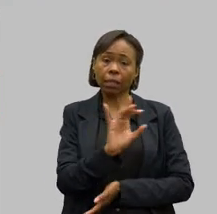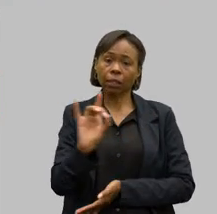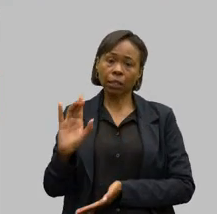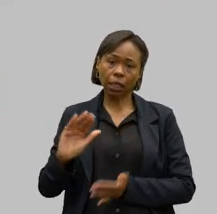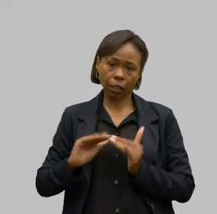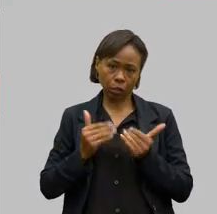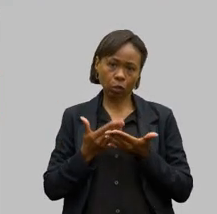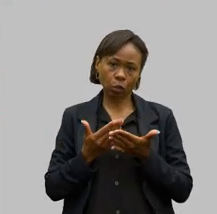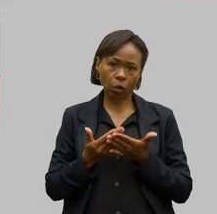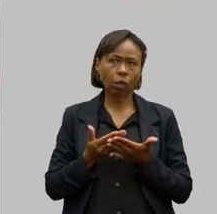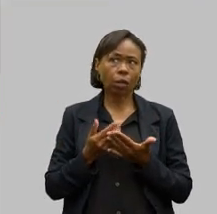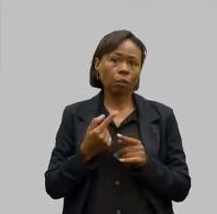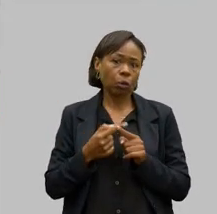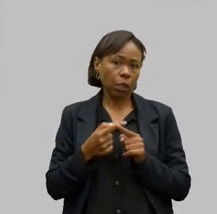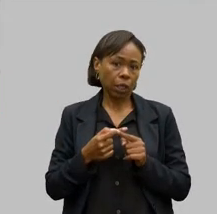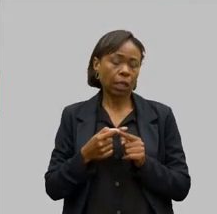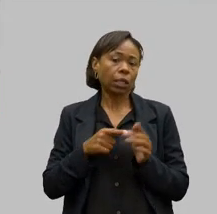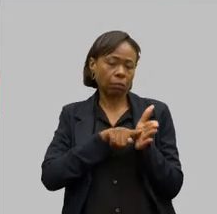já temos esse mapeamento de risco.